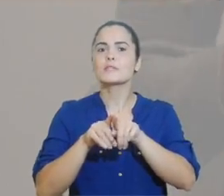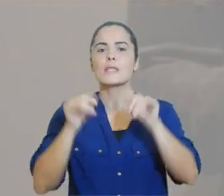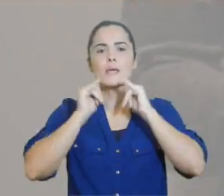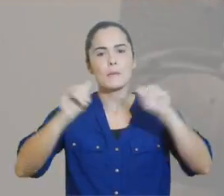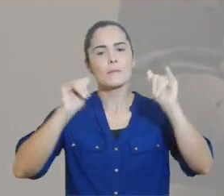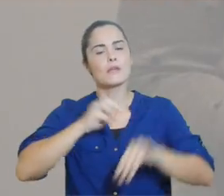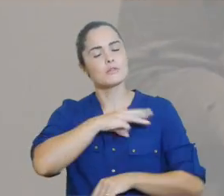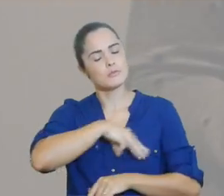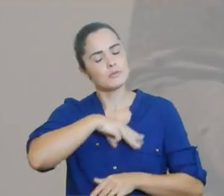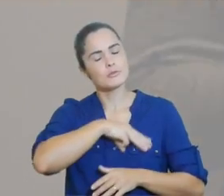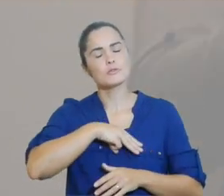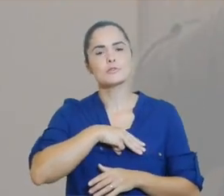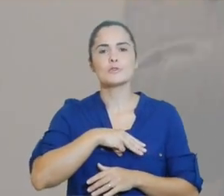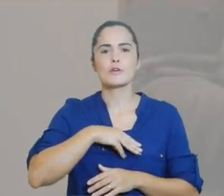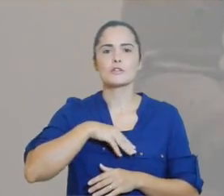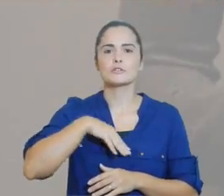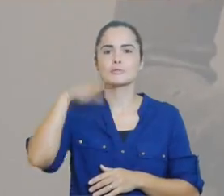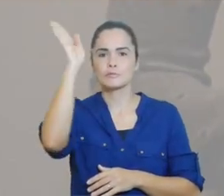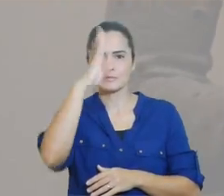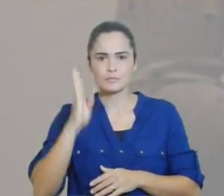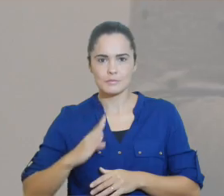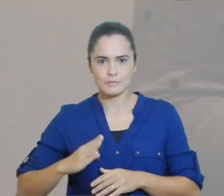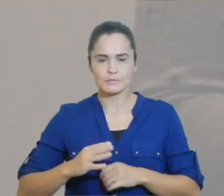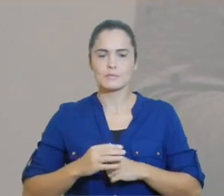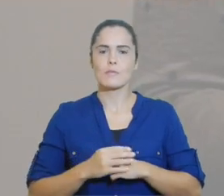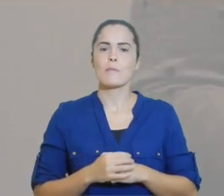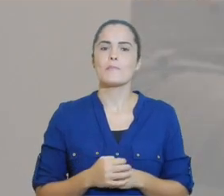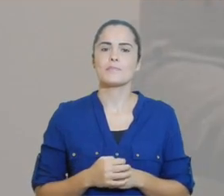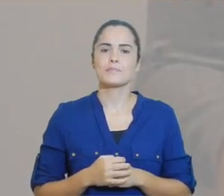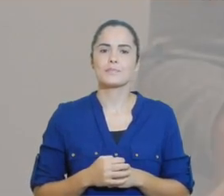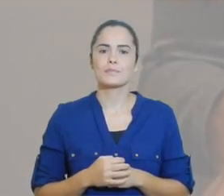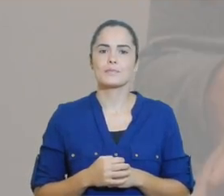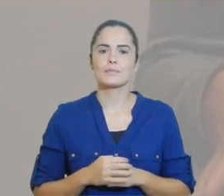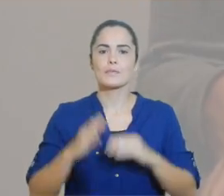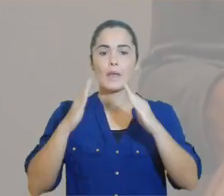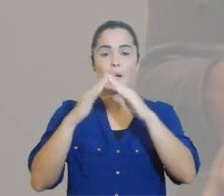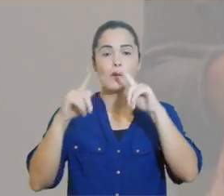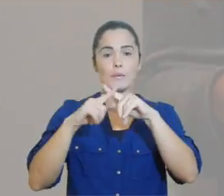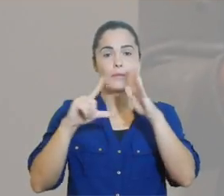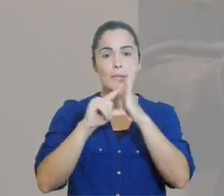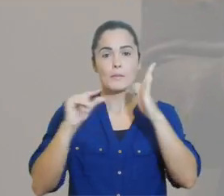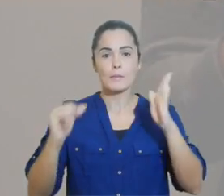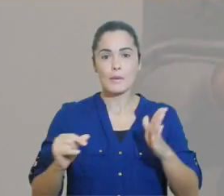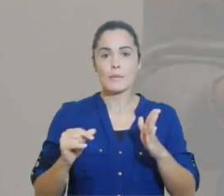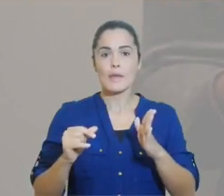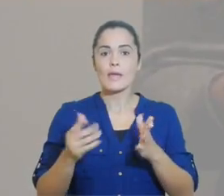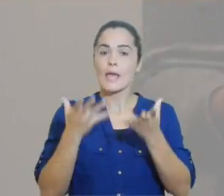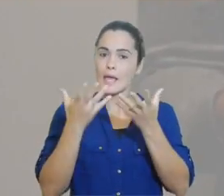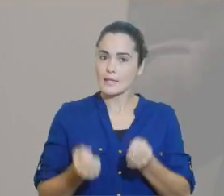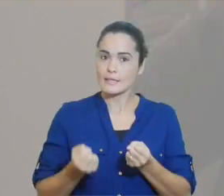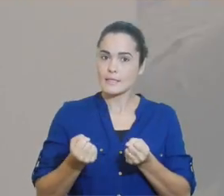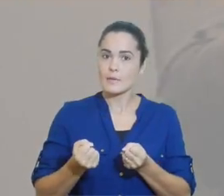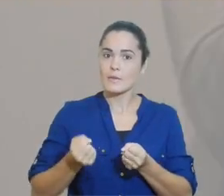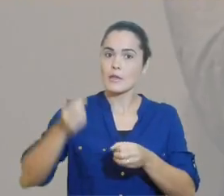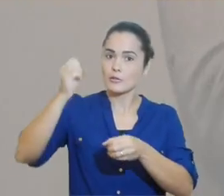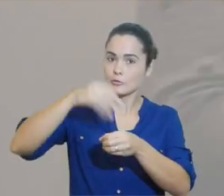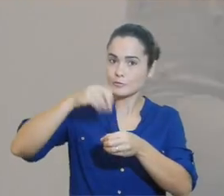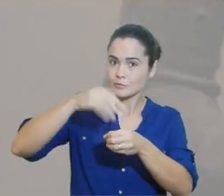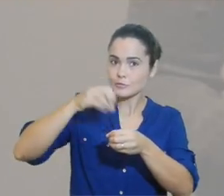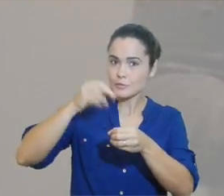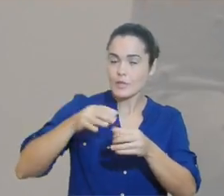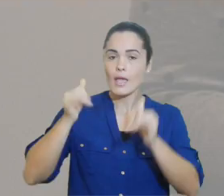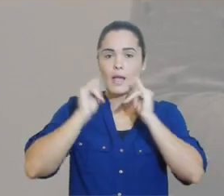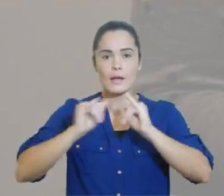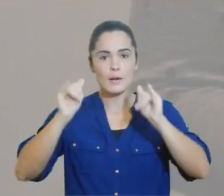missões nacionais. Em breve, mais detalhes. A IBMEER ainda está recebendo as ofertas para a campanha de